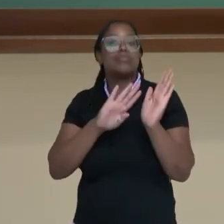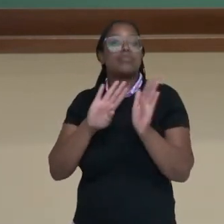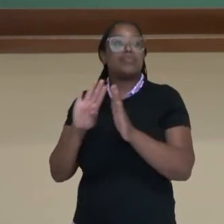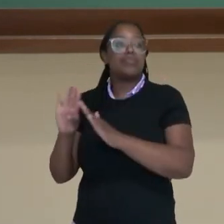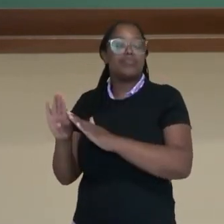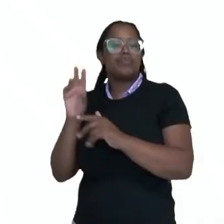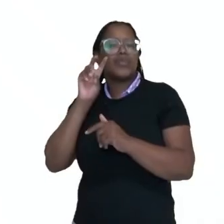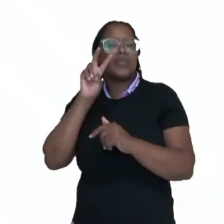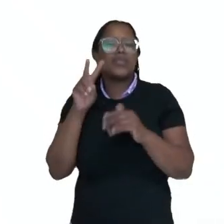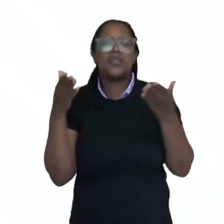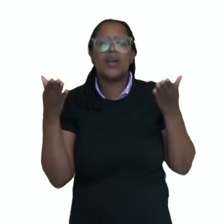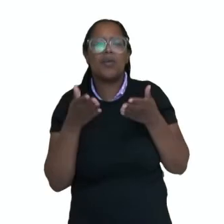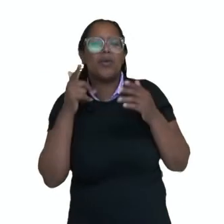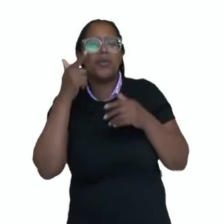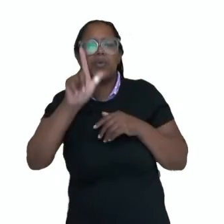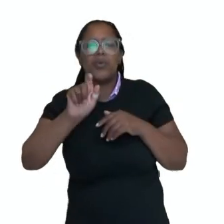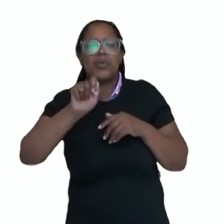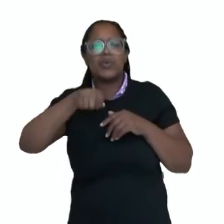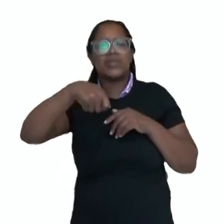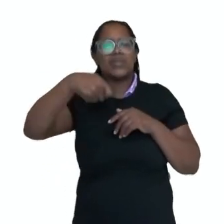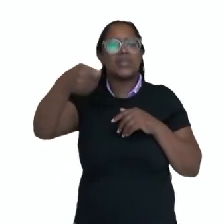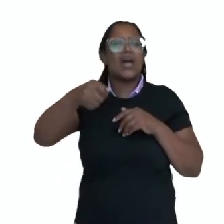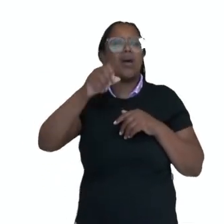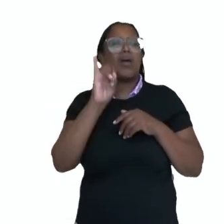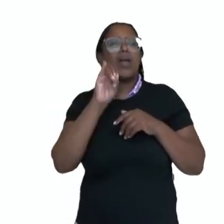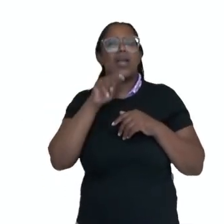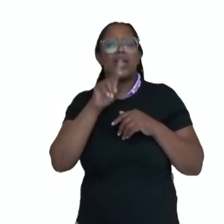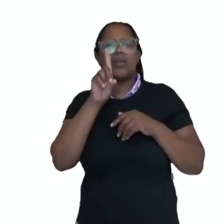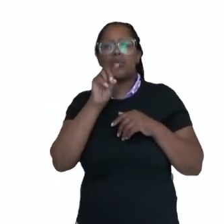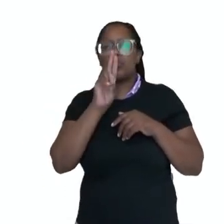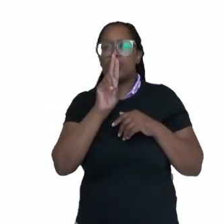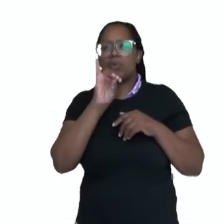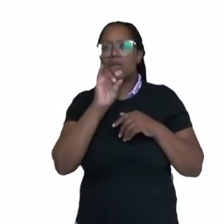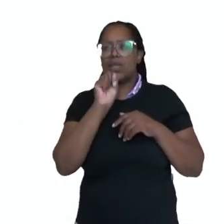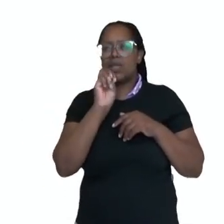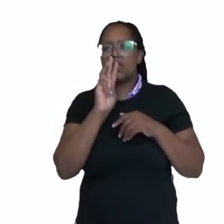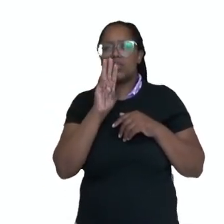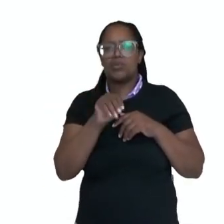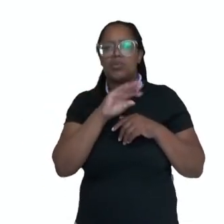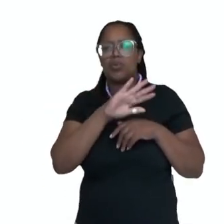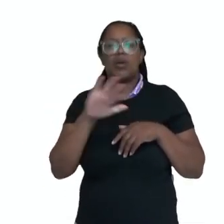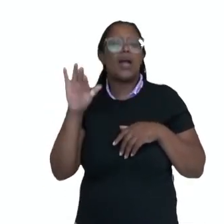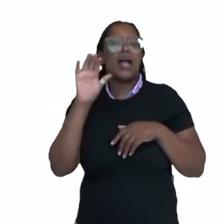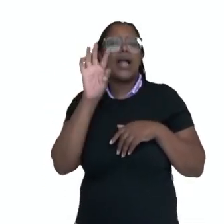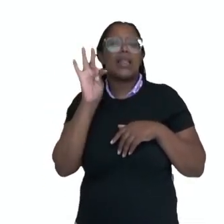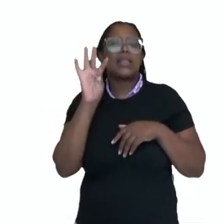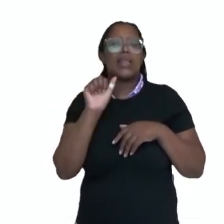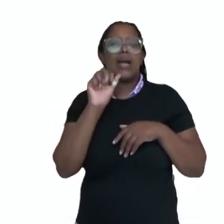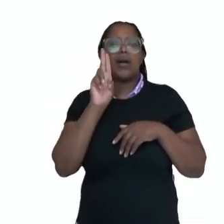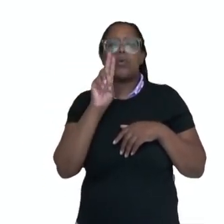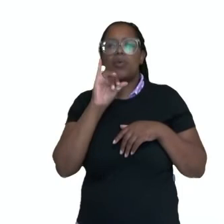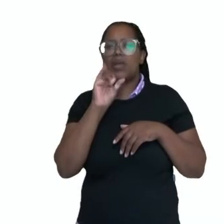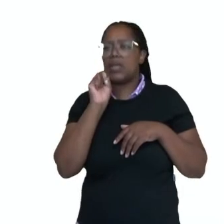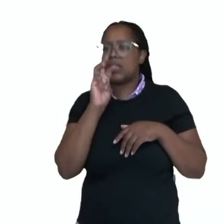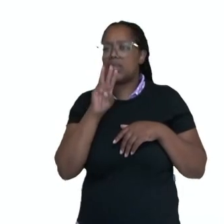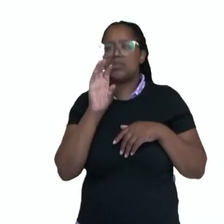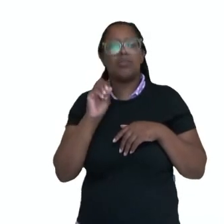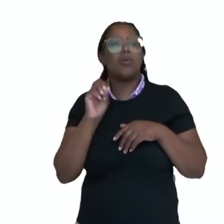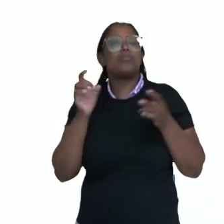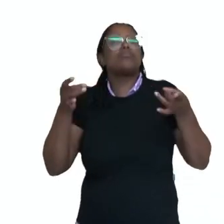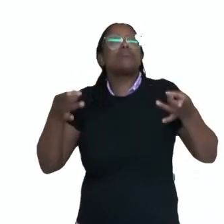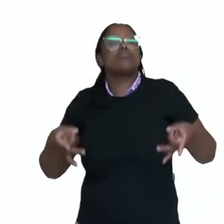Olha só as imagens orientais, hinduísmo, taoísmo, que apareceu no começo, né, gente? Budismo,